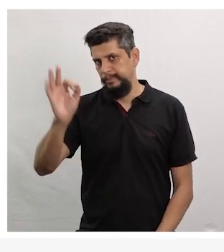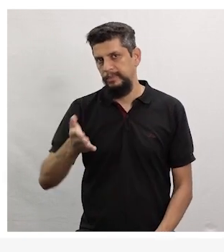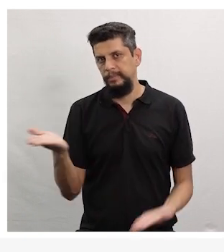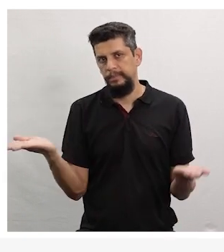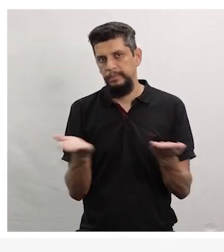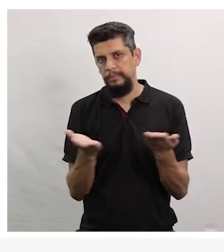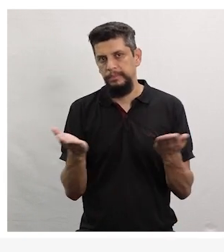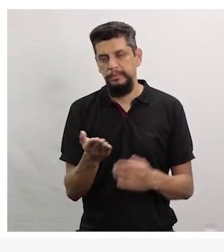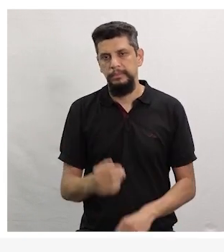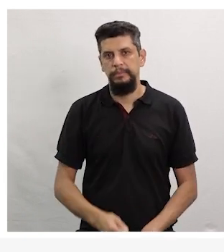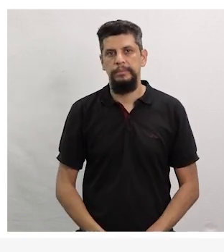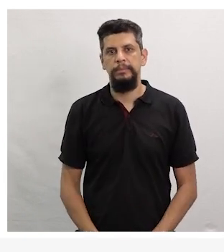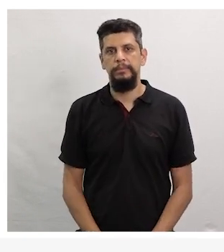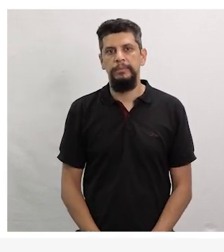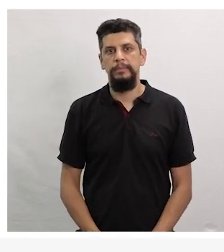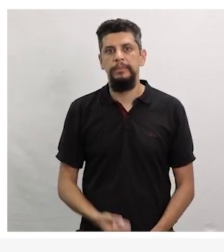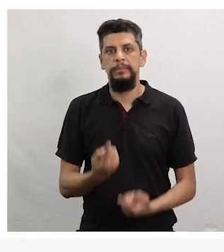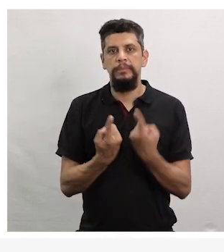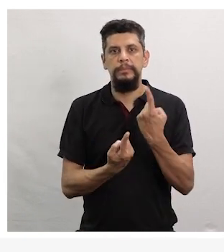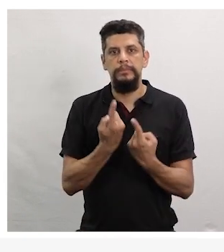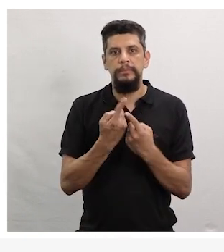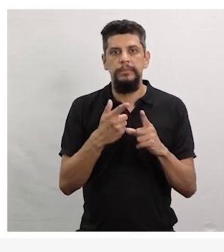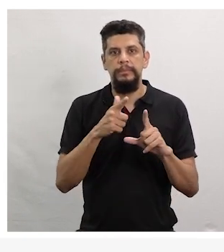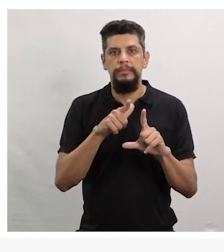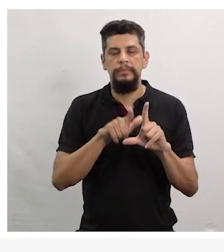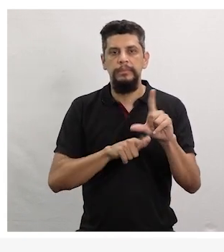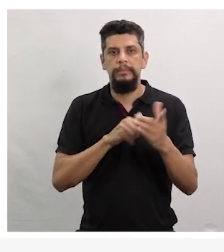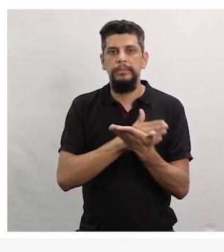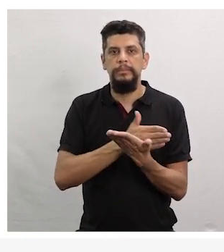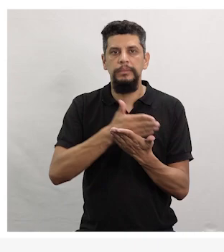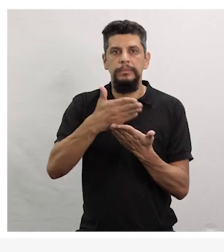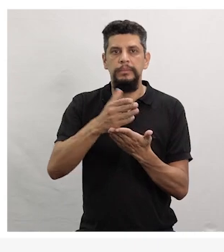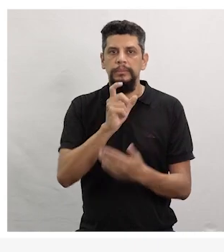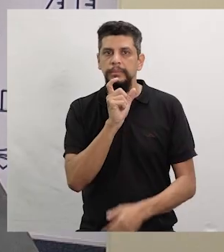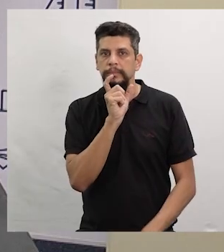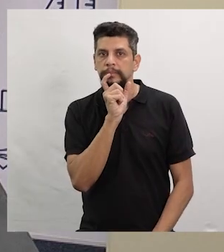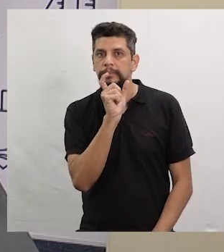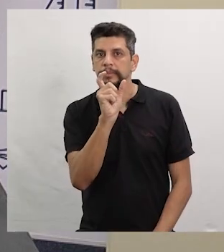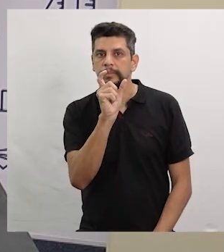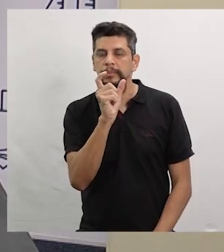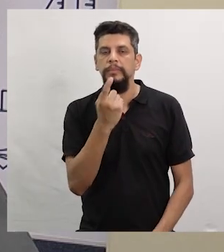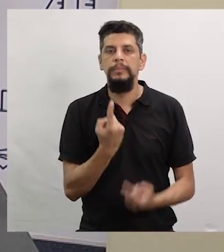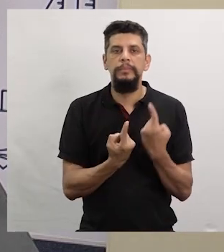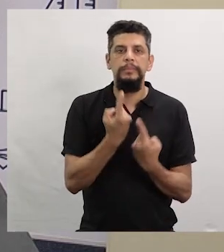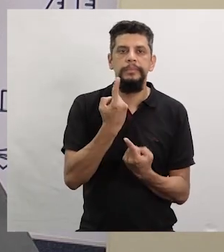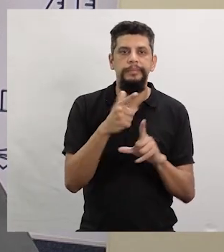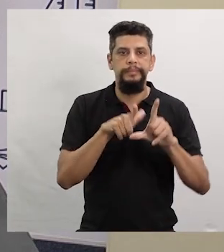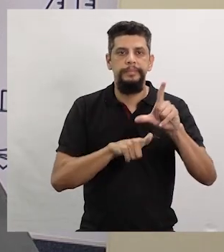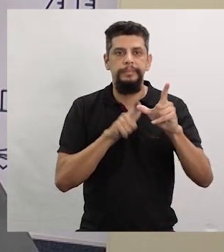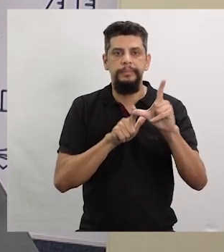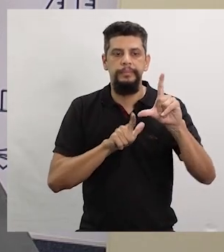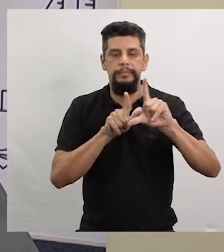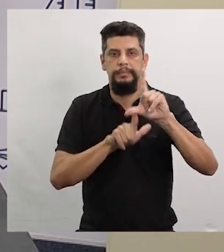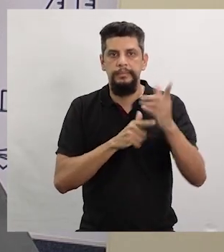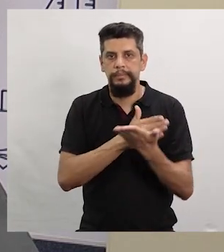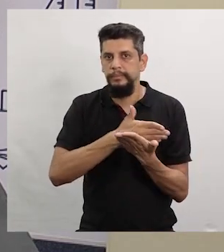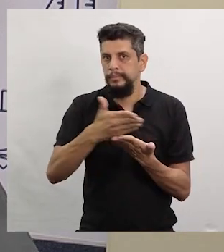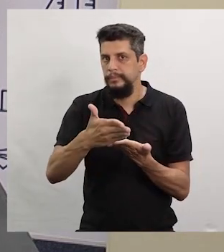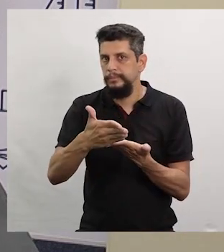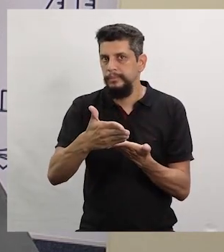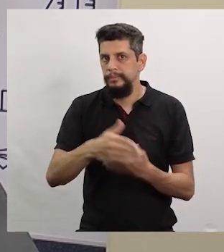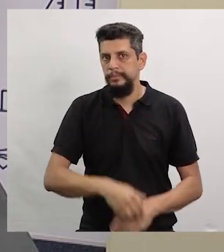bem agora vamos lá qual é a Letra Inicial dessa palavra com que letra essa palavra